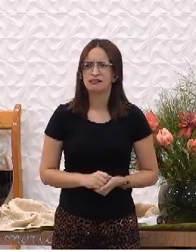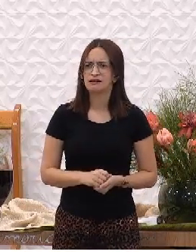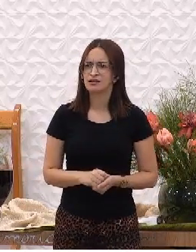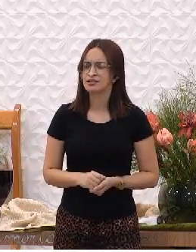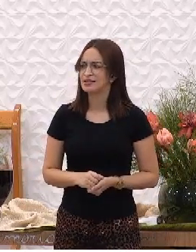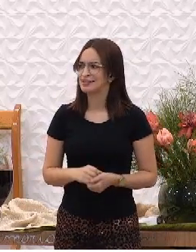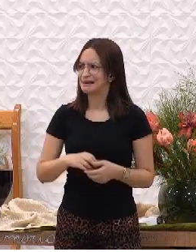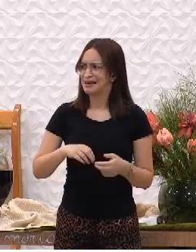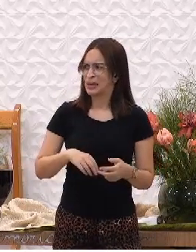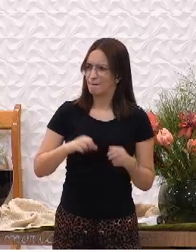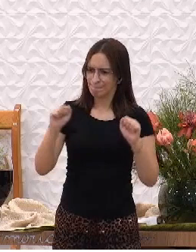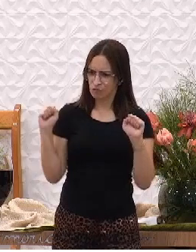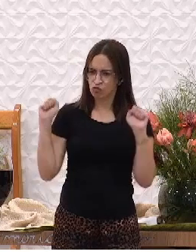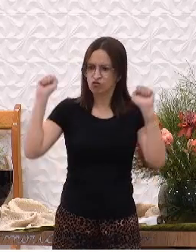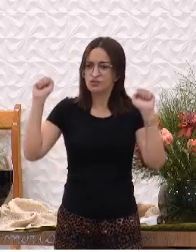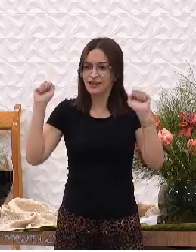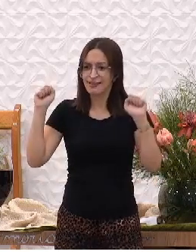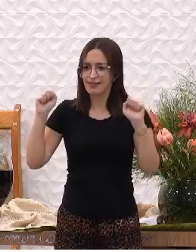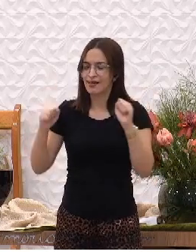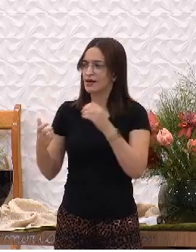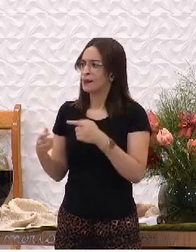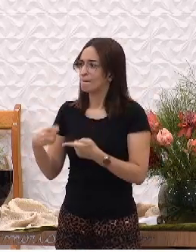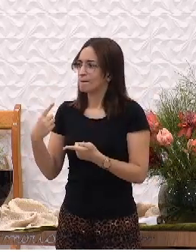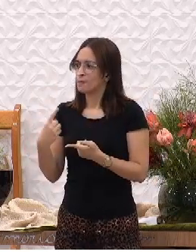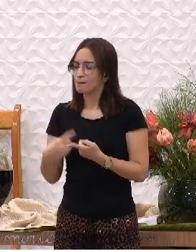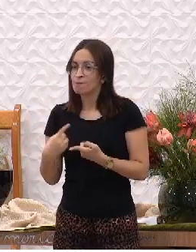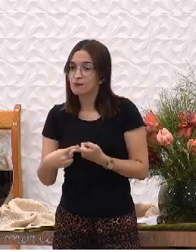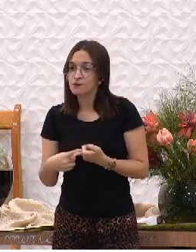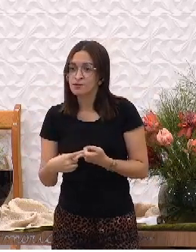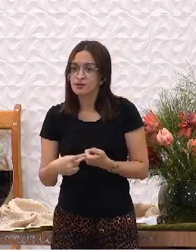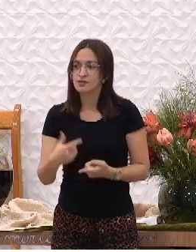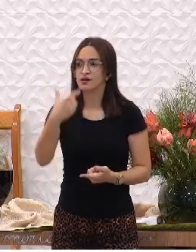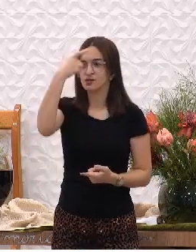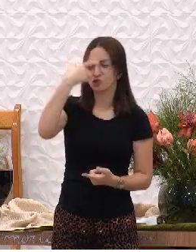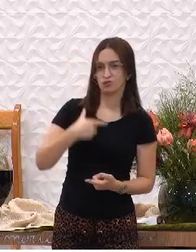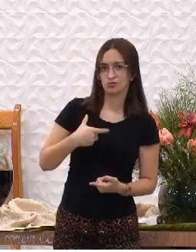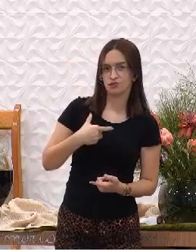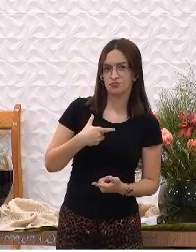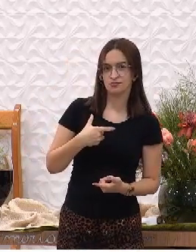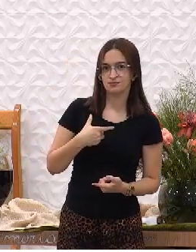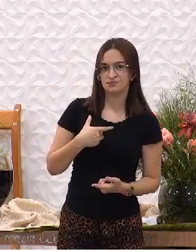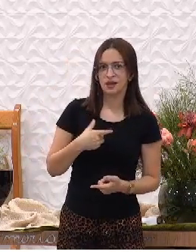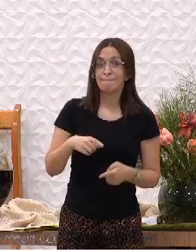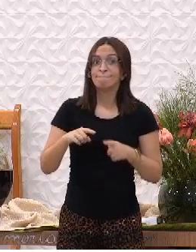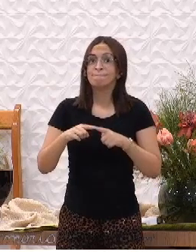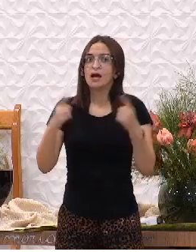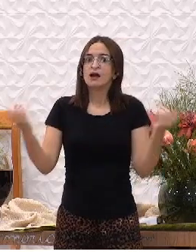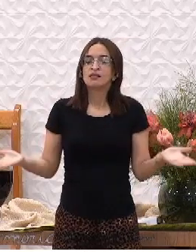não católico romano. Falei porque que eu sou reformado e não outros grupos protestantes. Mas por que presbiteriano? Né?